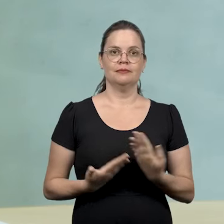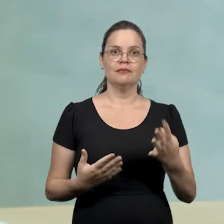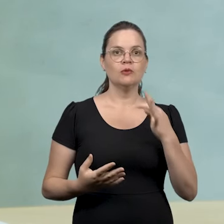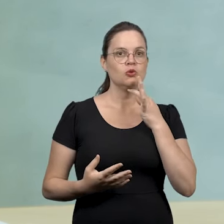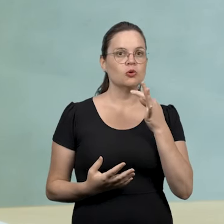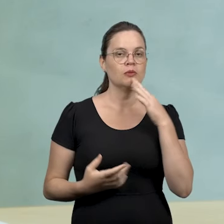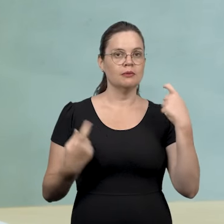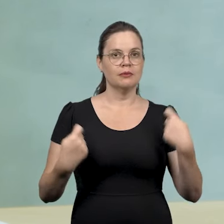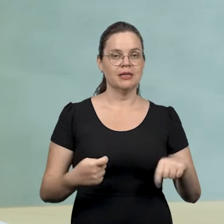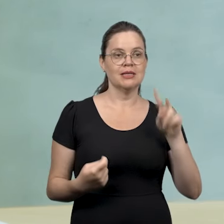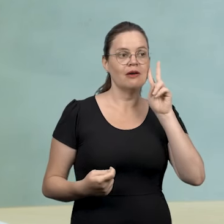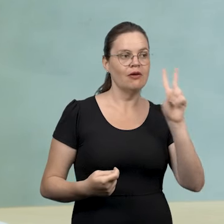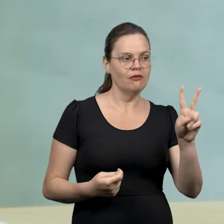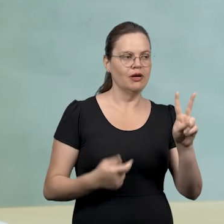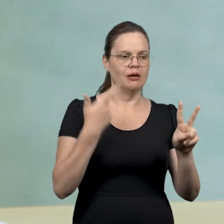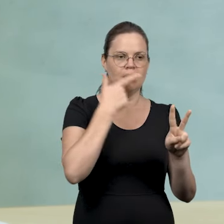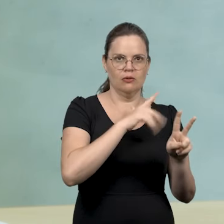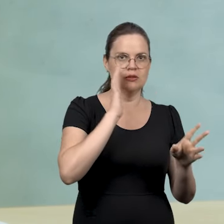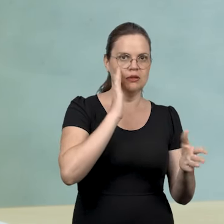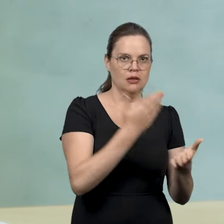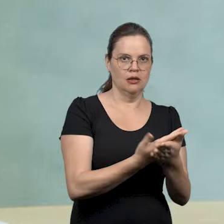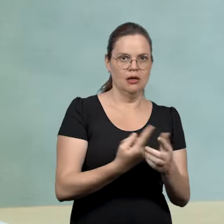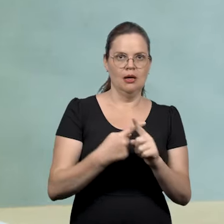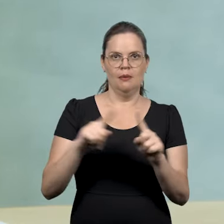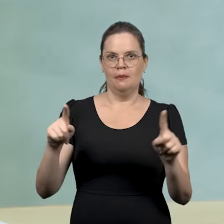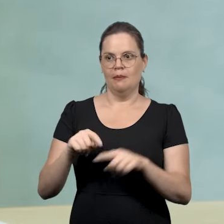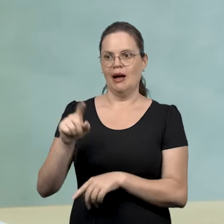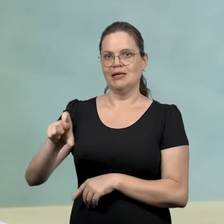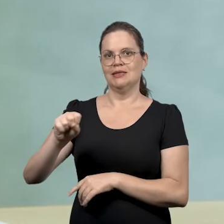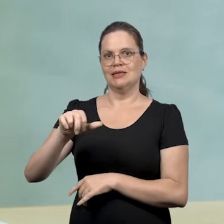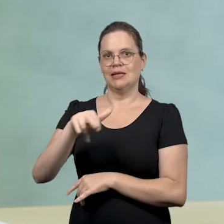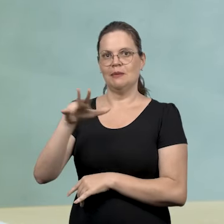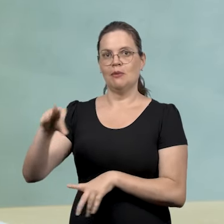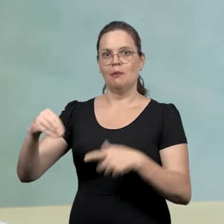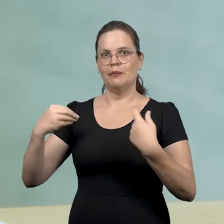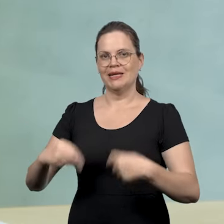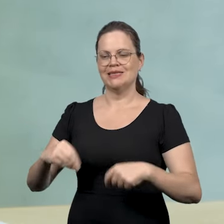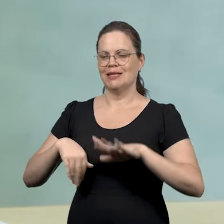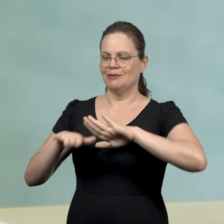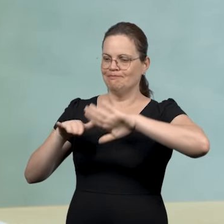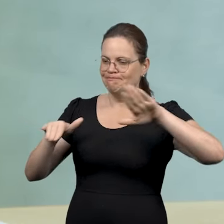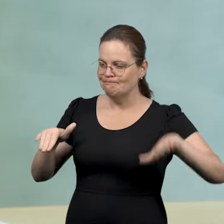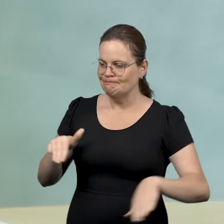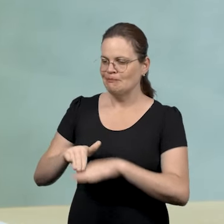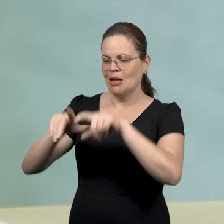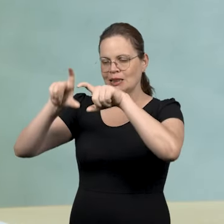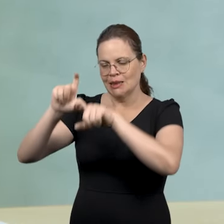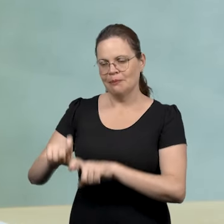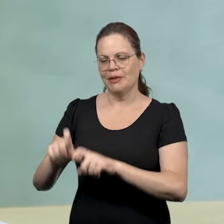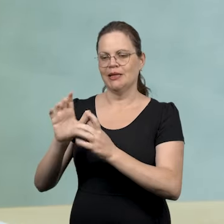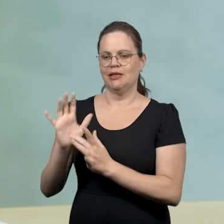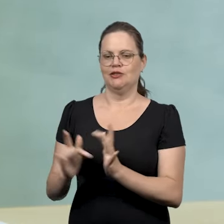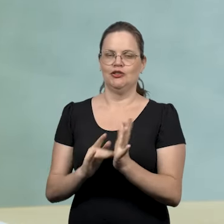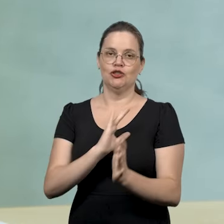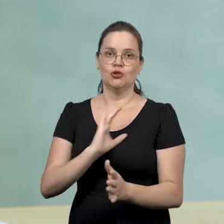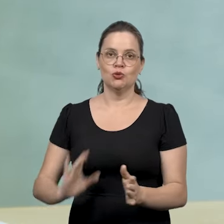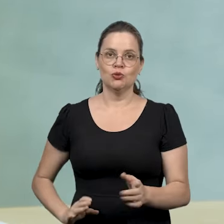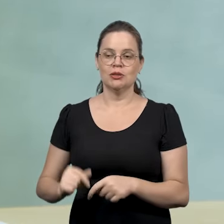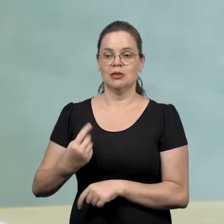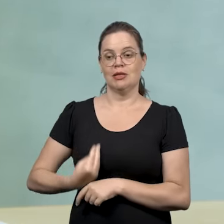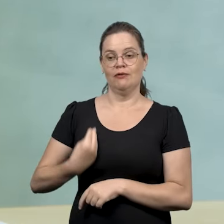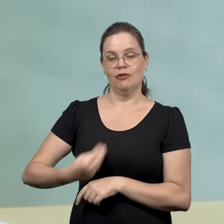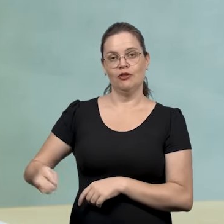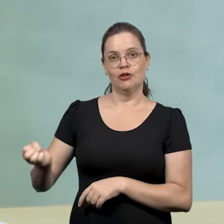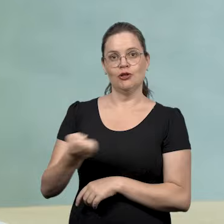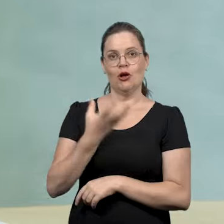para crer, mas Simão, ele precisava submeter a paixão de Cristo, ao amor do Senhor Jesus, a viver como nova criatura em